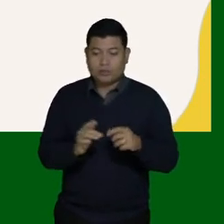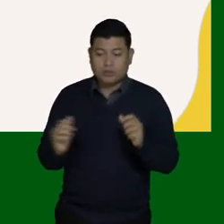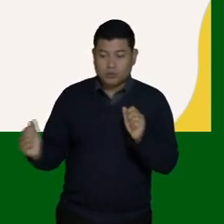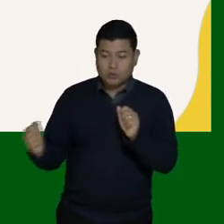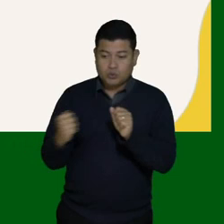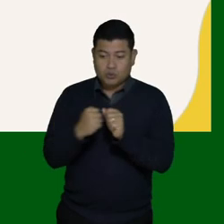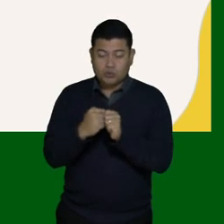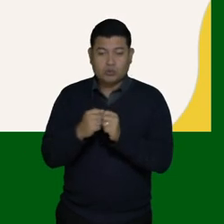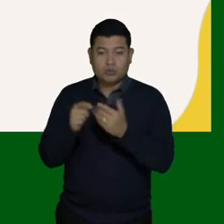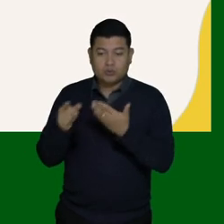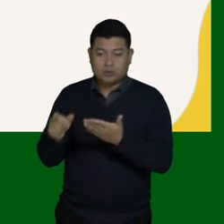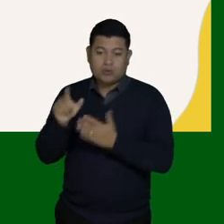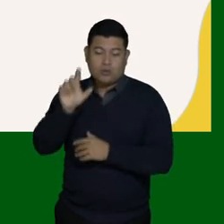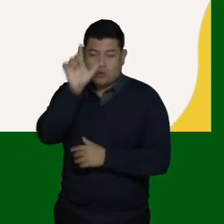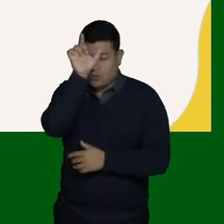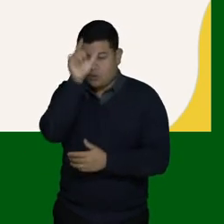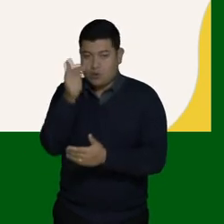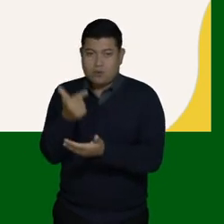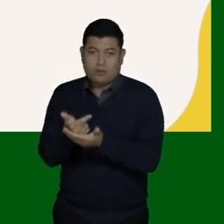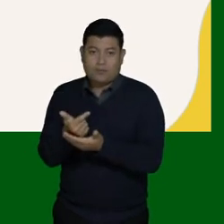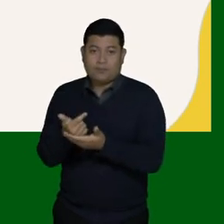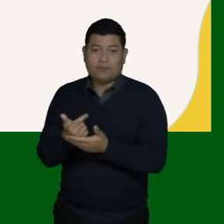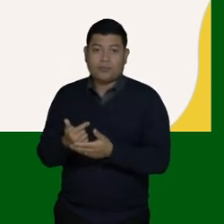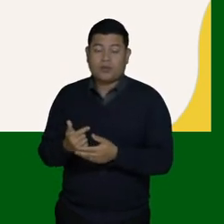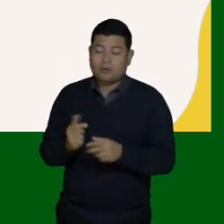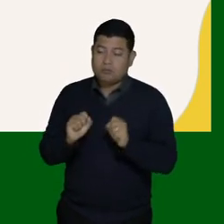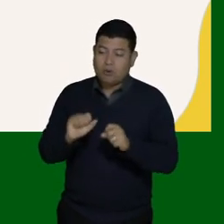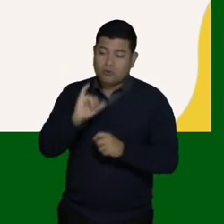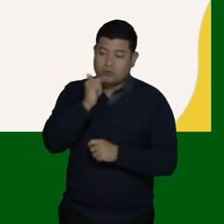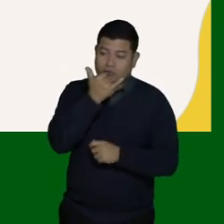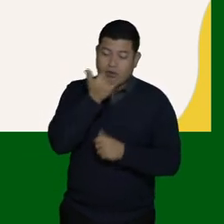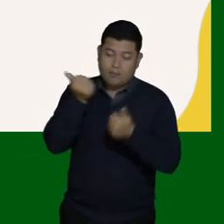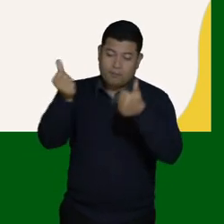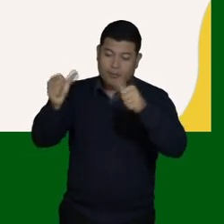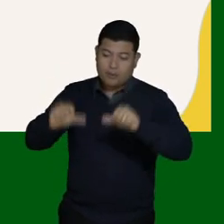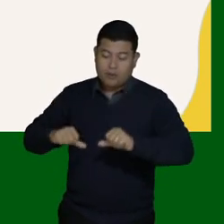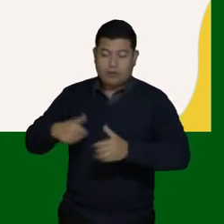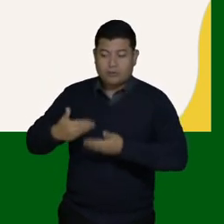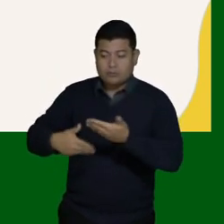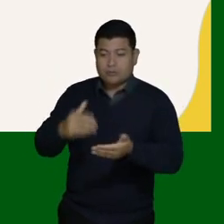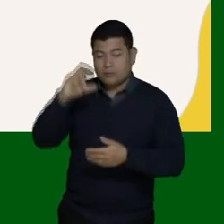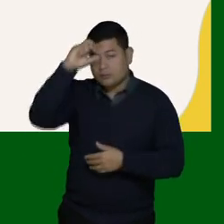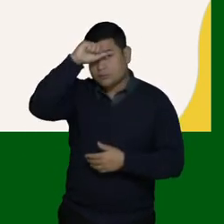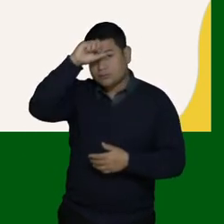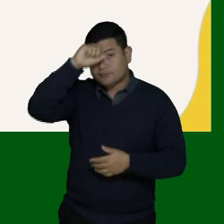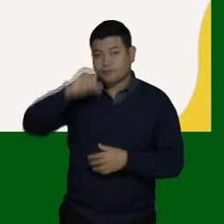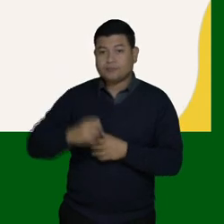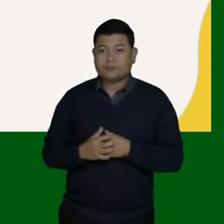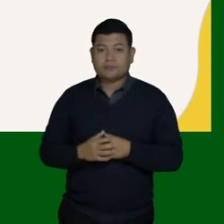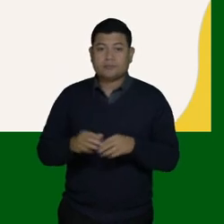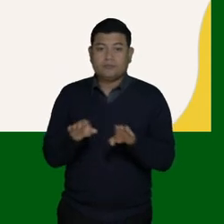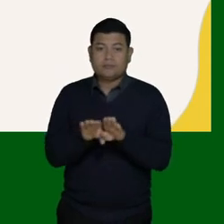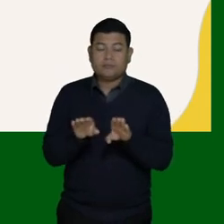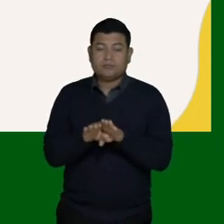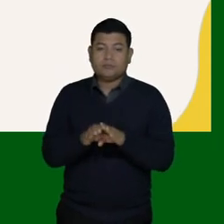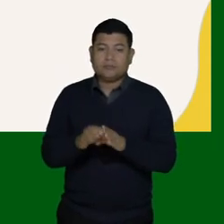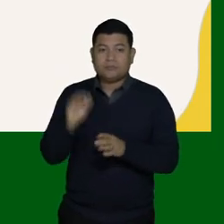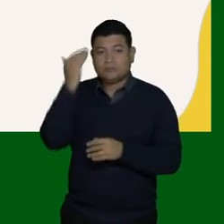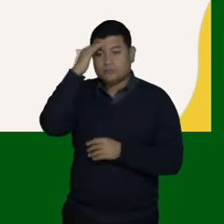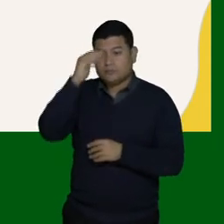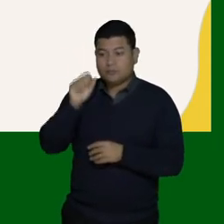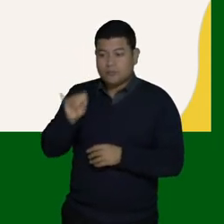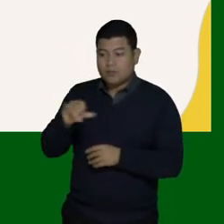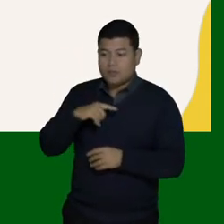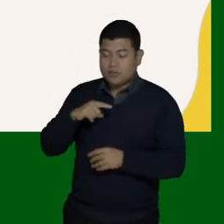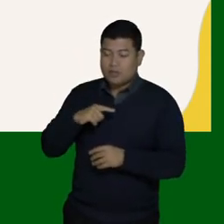forma de piora do processo da aprendizagem assim como a gente identifica vulnerabilidades sociais